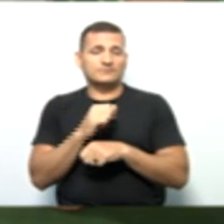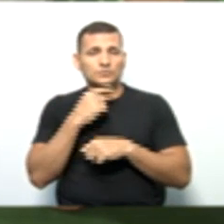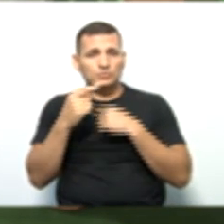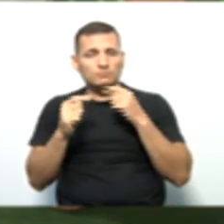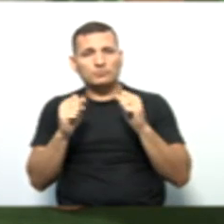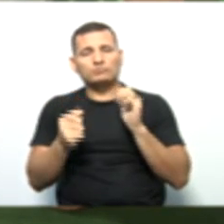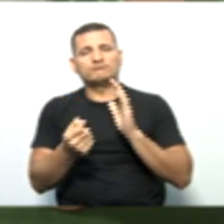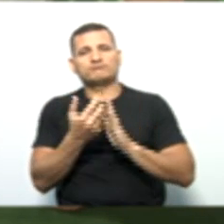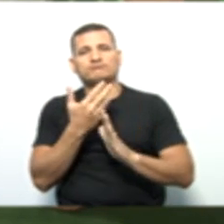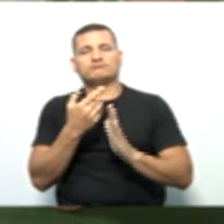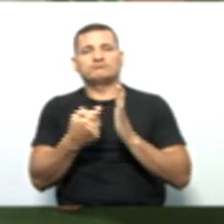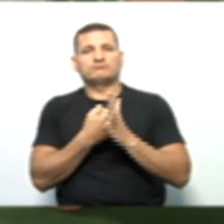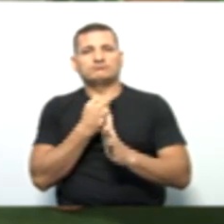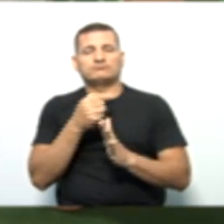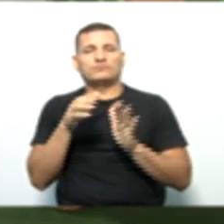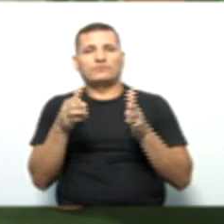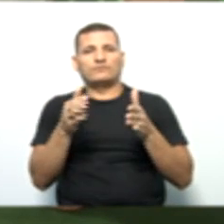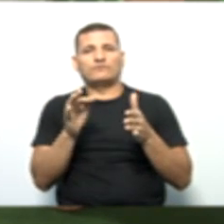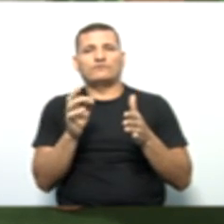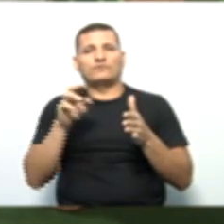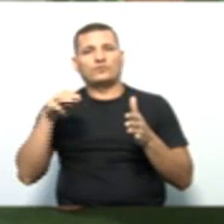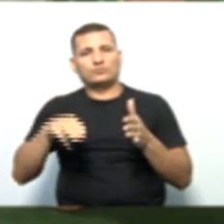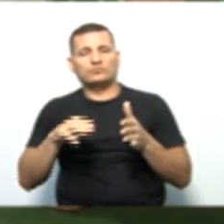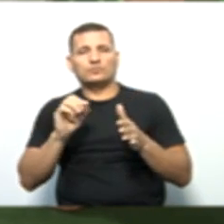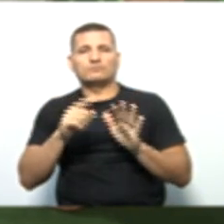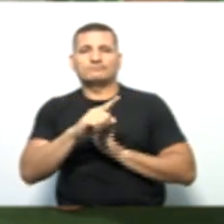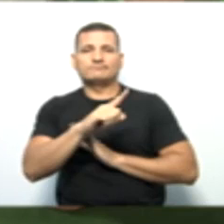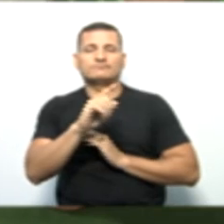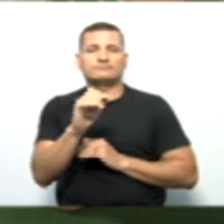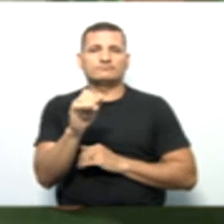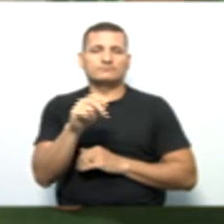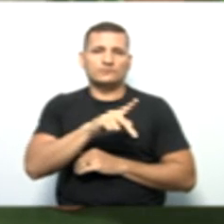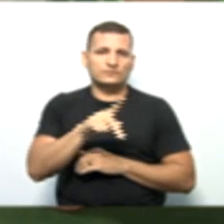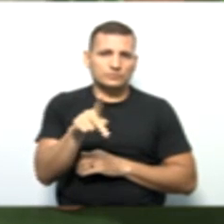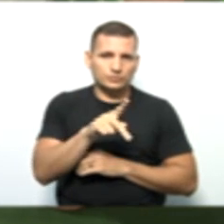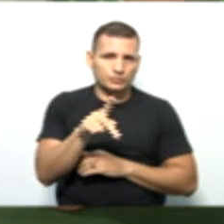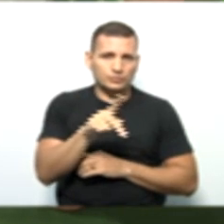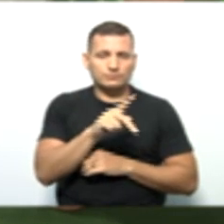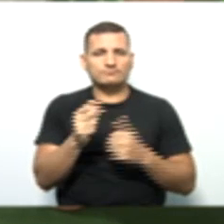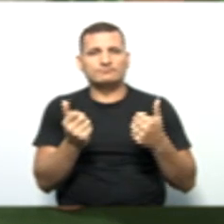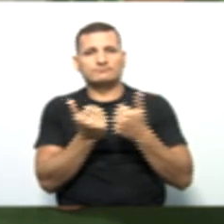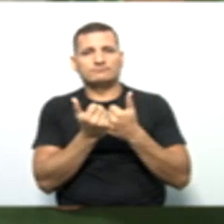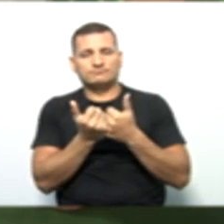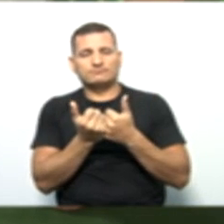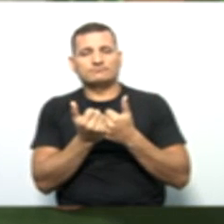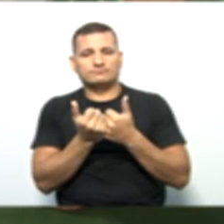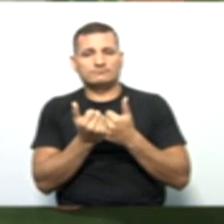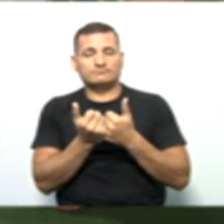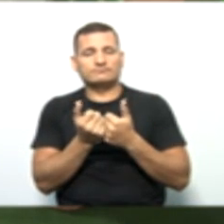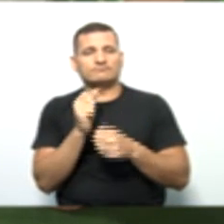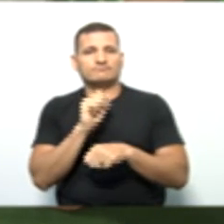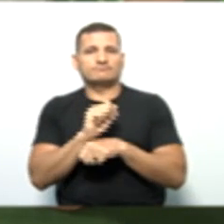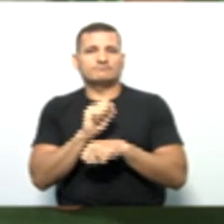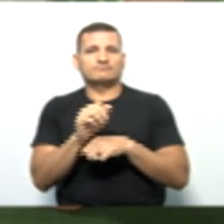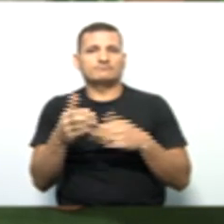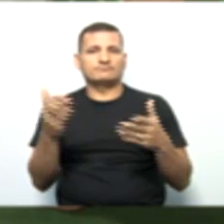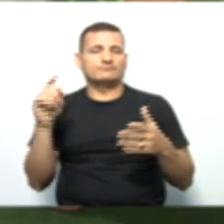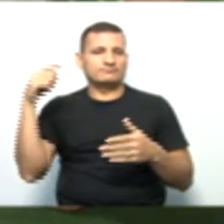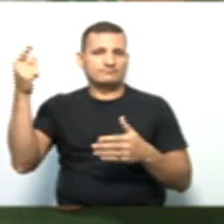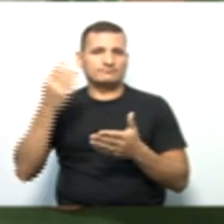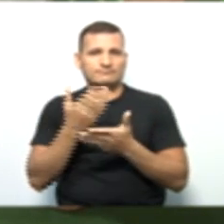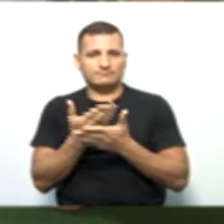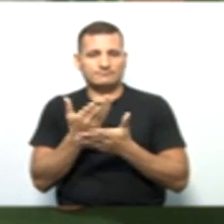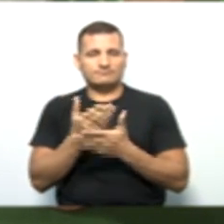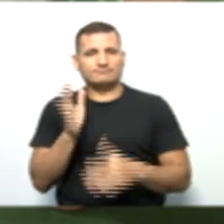lá no fórum. Tirem com o tutor de vocês, né, com o professor presencial aí. E a gente aguarda vocês para a nossa próxima